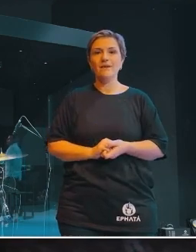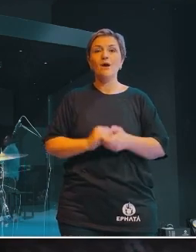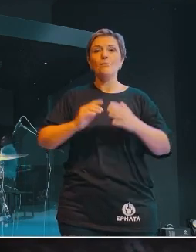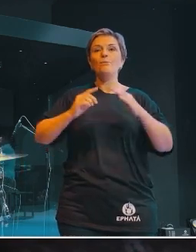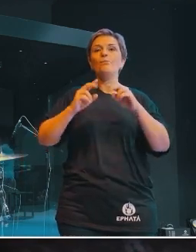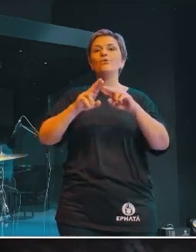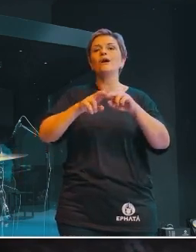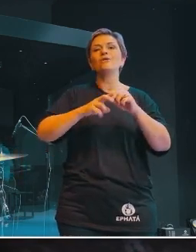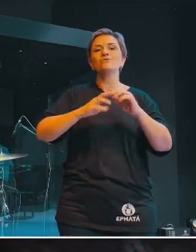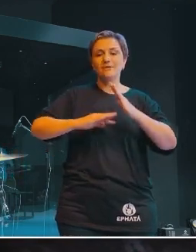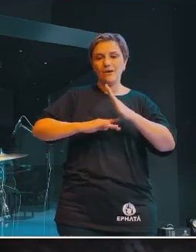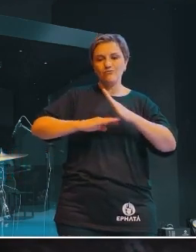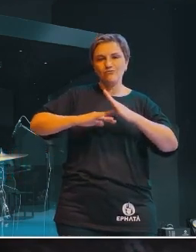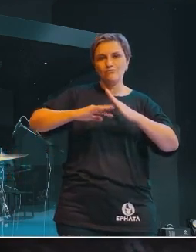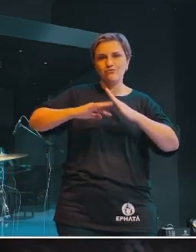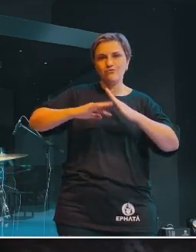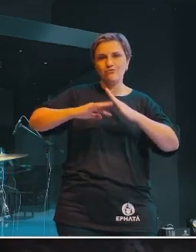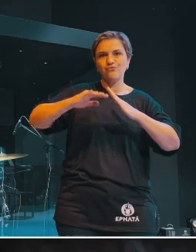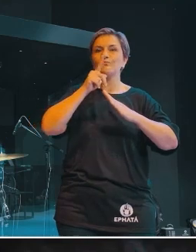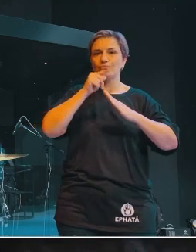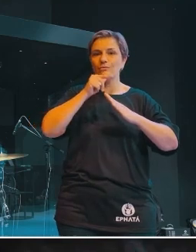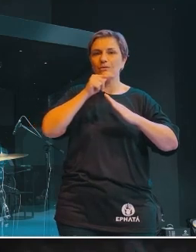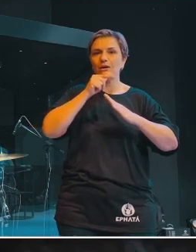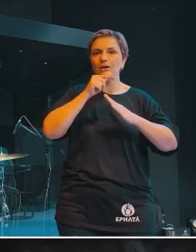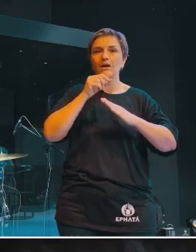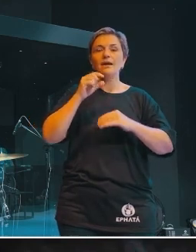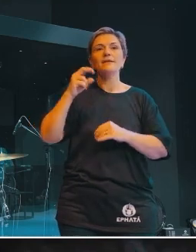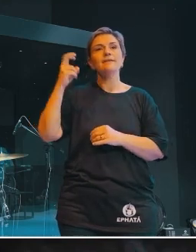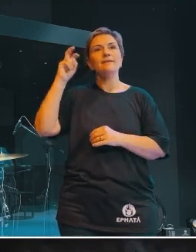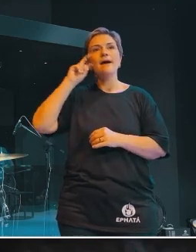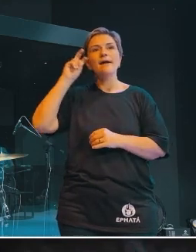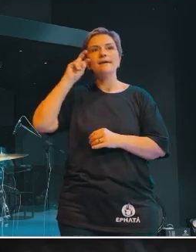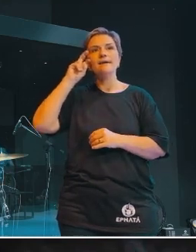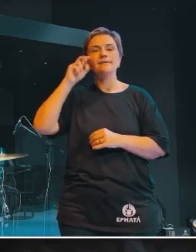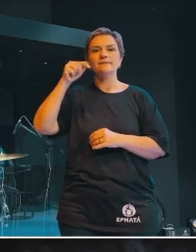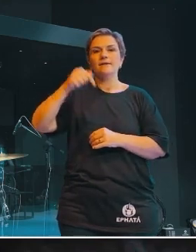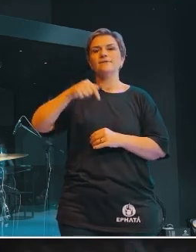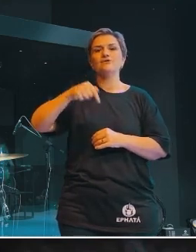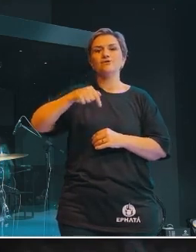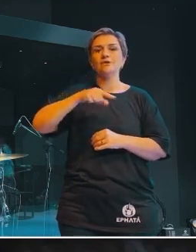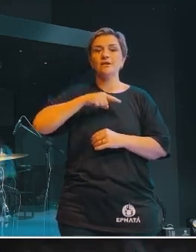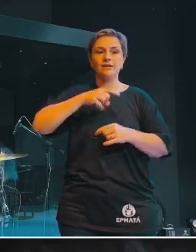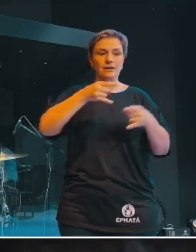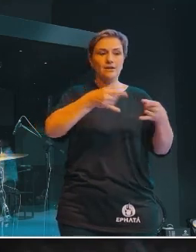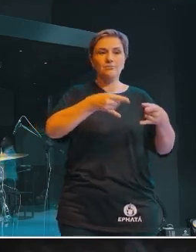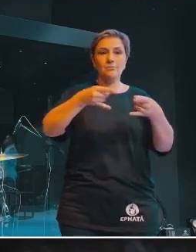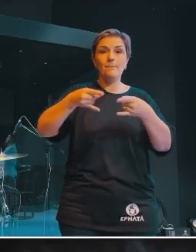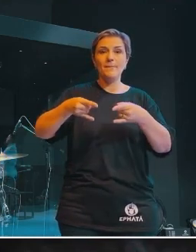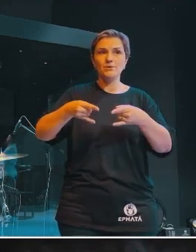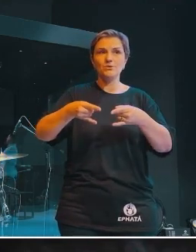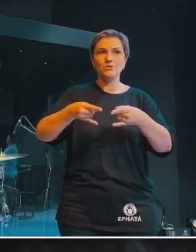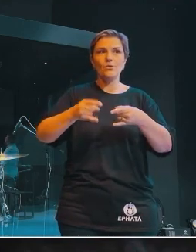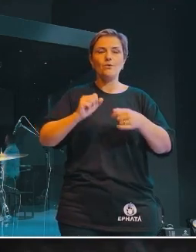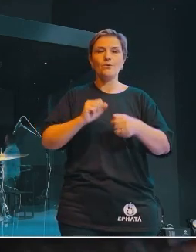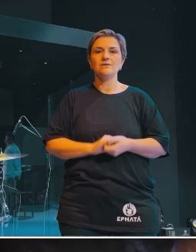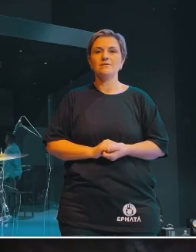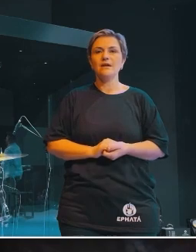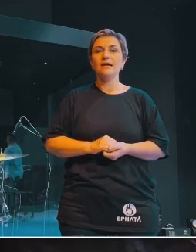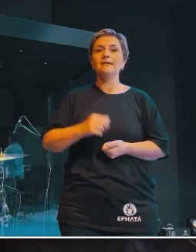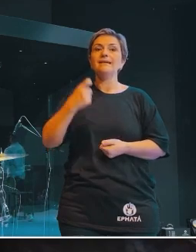quinta-feira estávamos aqui abrigando inúmeras pessoas nesse lugar. Na sexta-feira madrugada as águas já estavam vindo sobre o